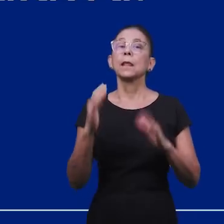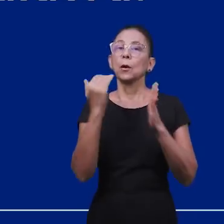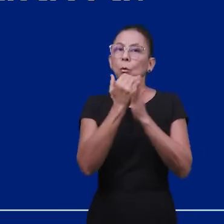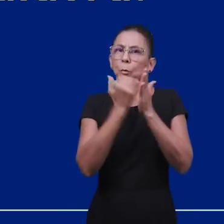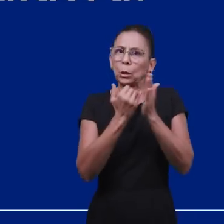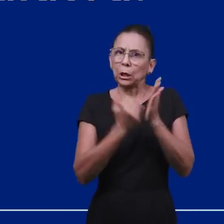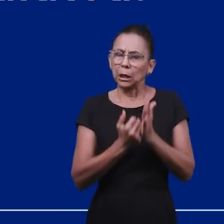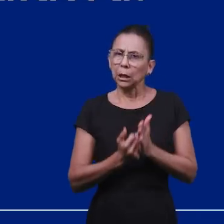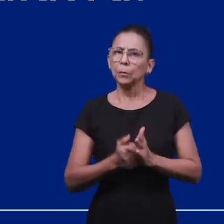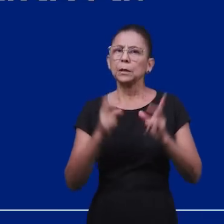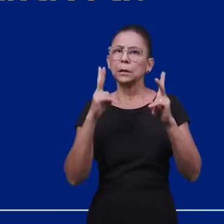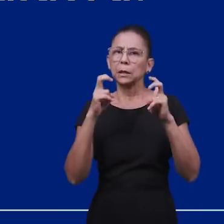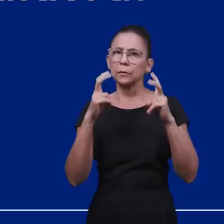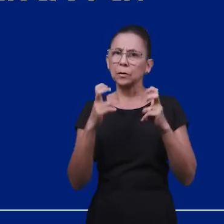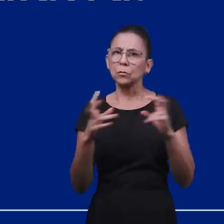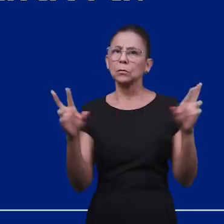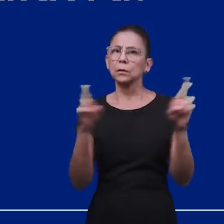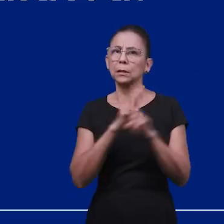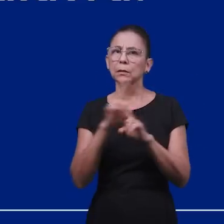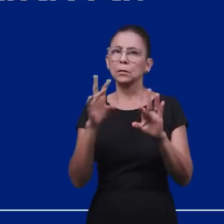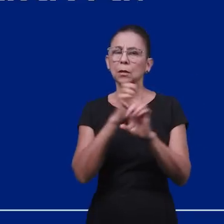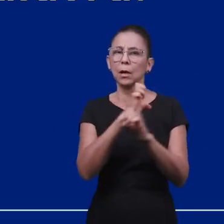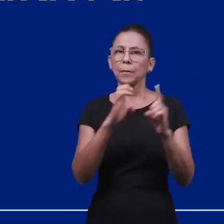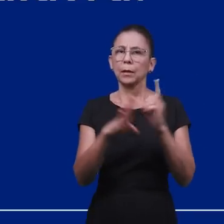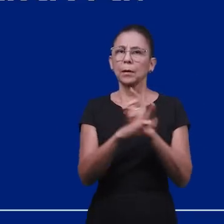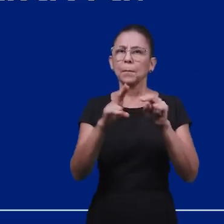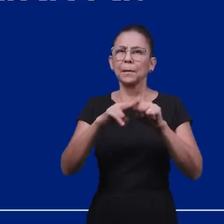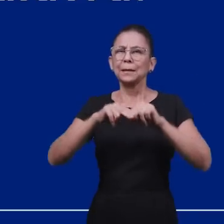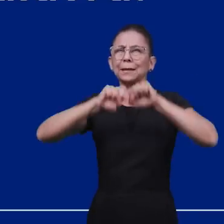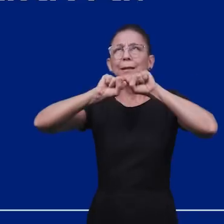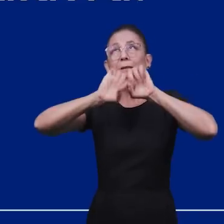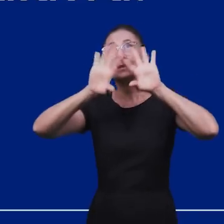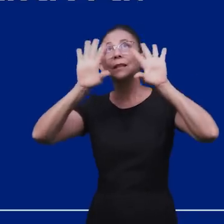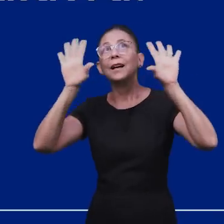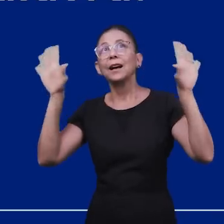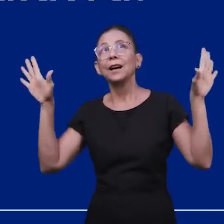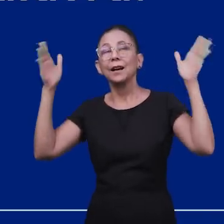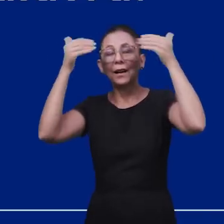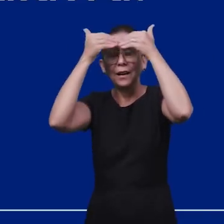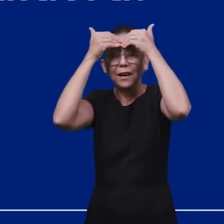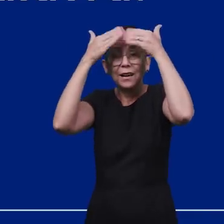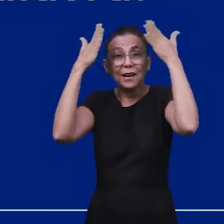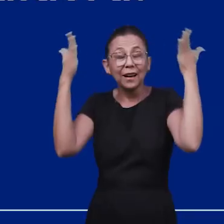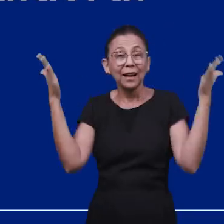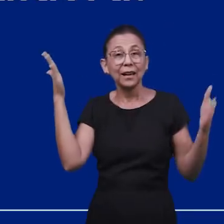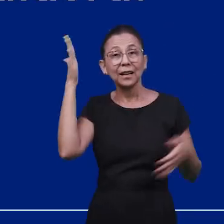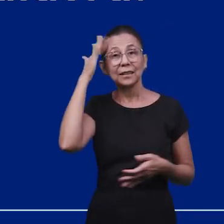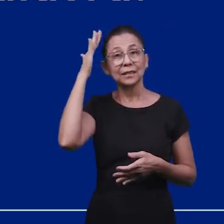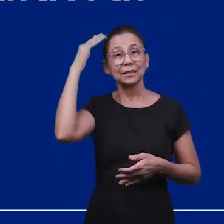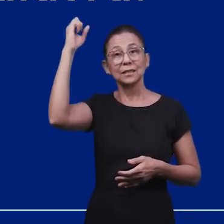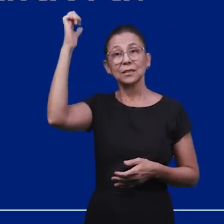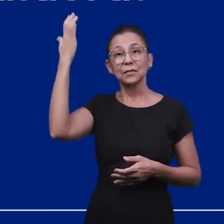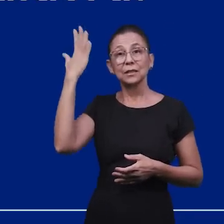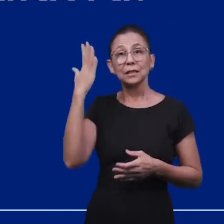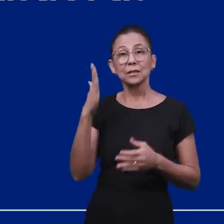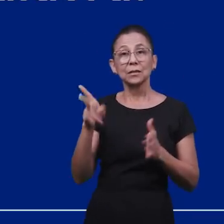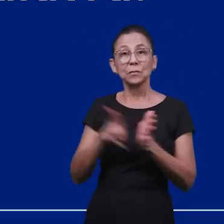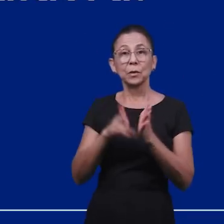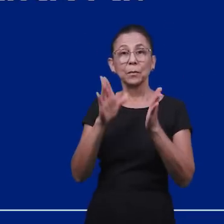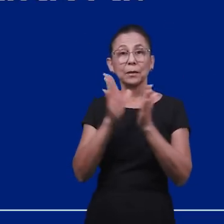os assuntos trazidos na Escola Bíblica Dominical de forma clara, nos ajudando a entender mais as revelações da